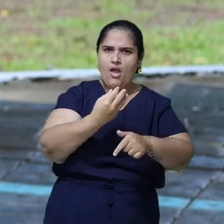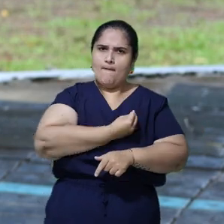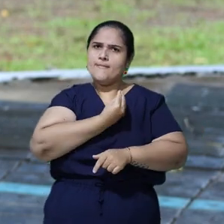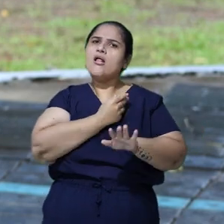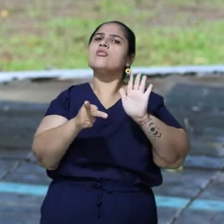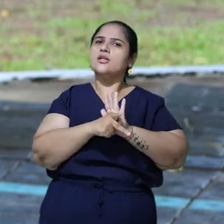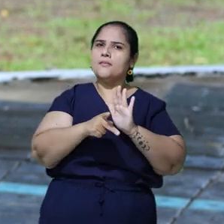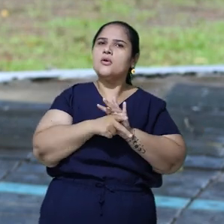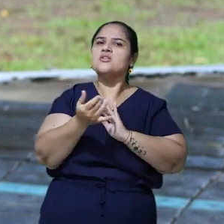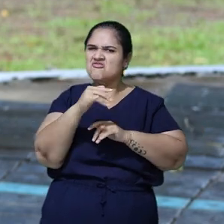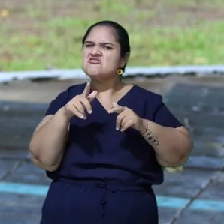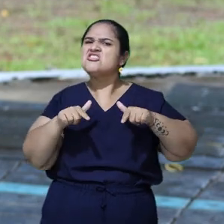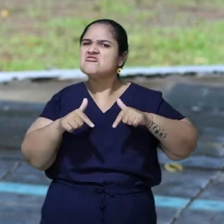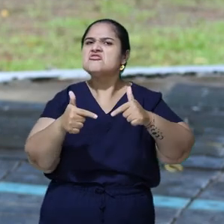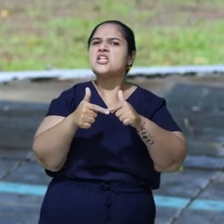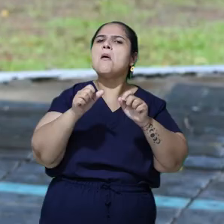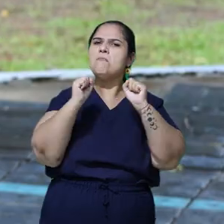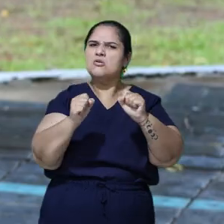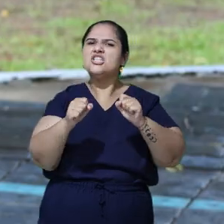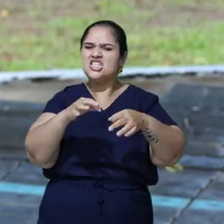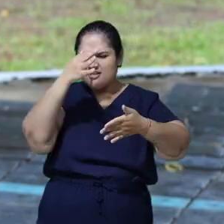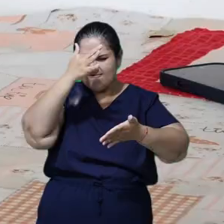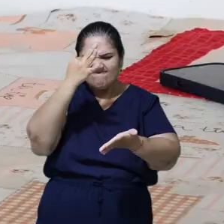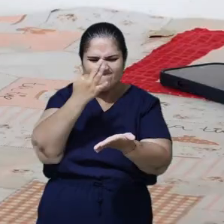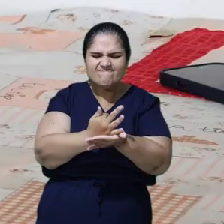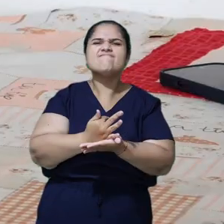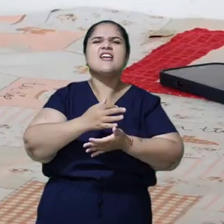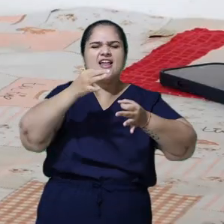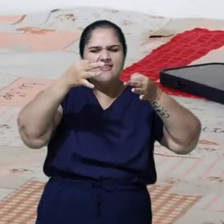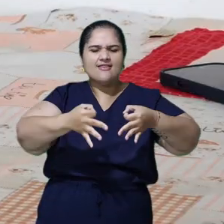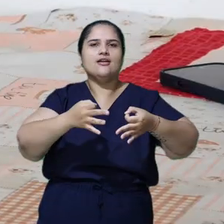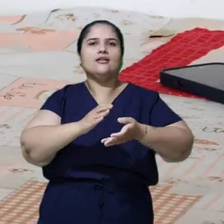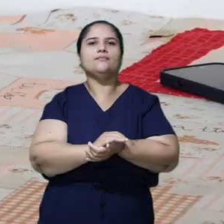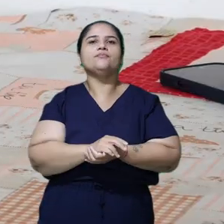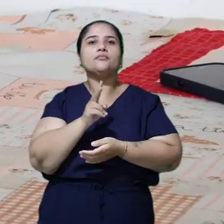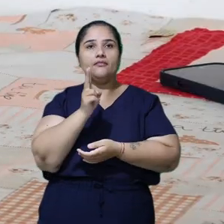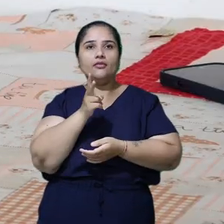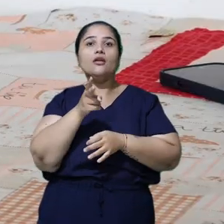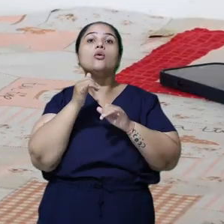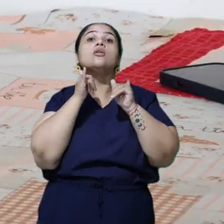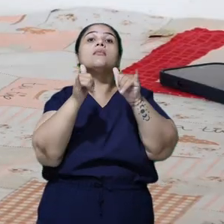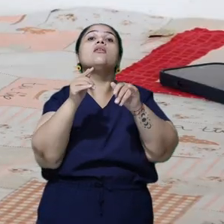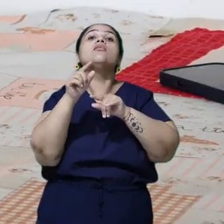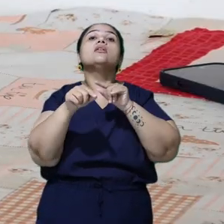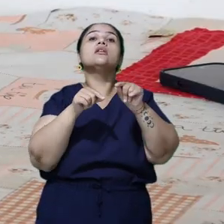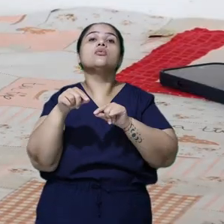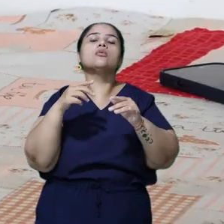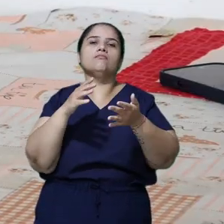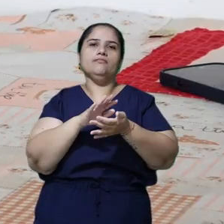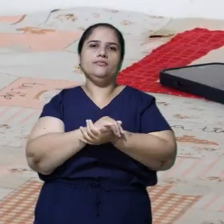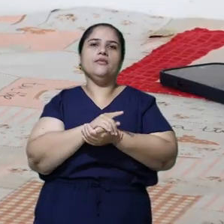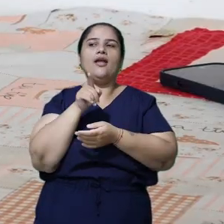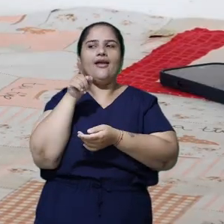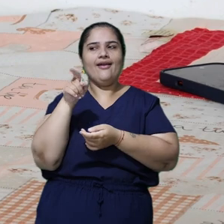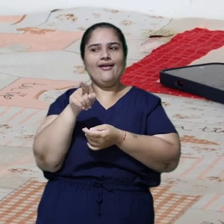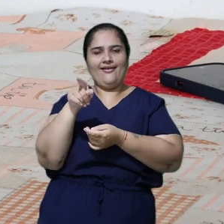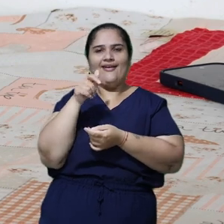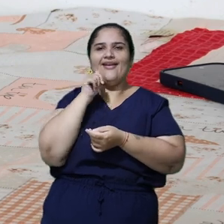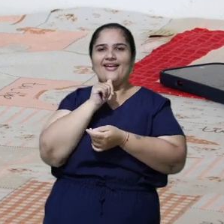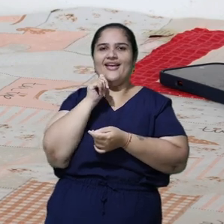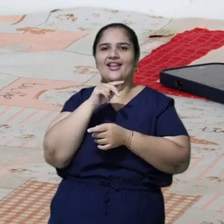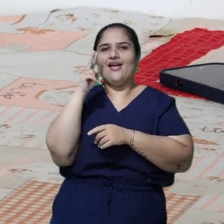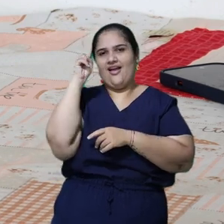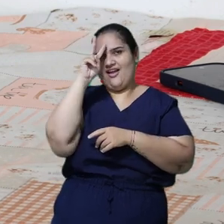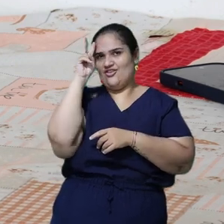lutar, pode ter certeza que vai dar certo. Uma coisa que eu sempre falei pra ela era que ela iria levar a história dela